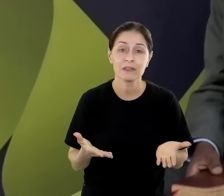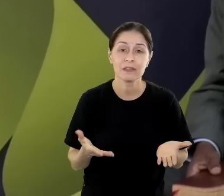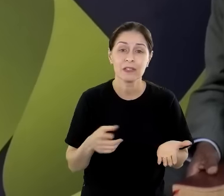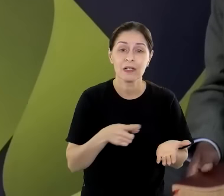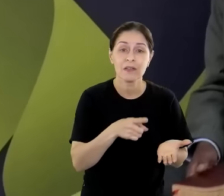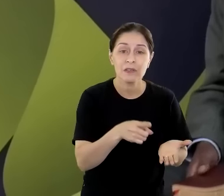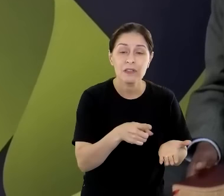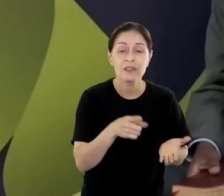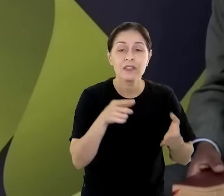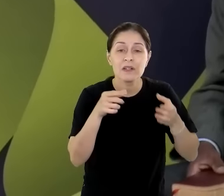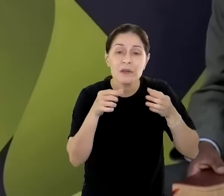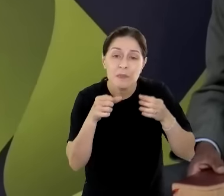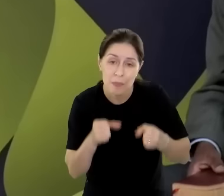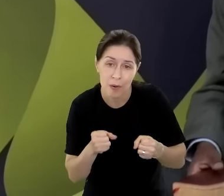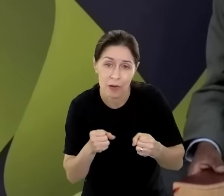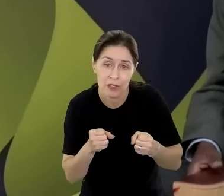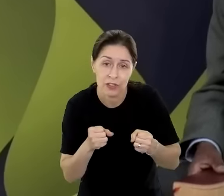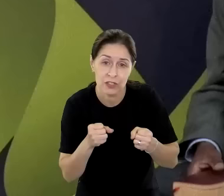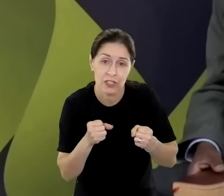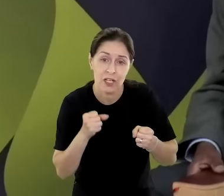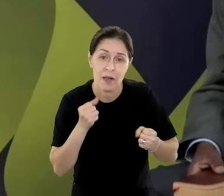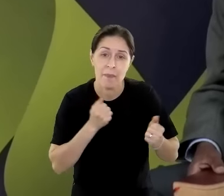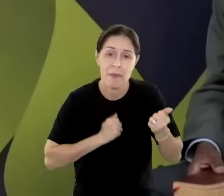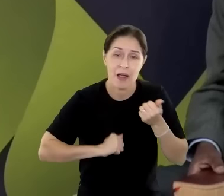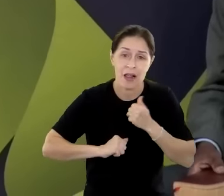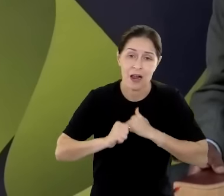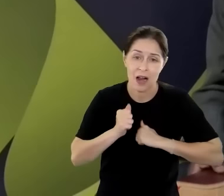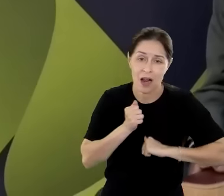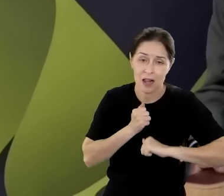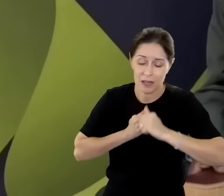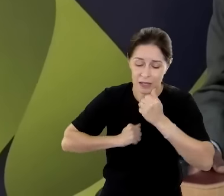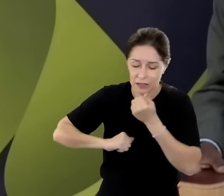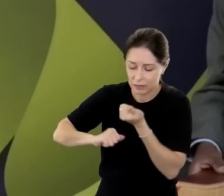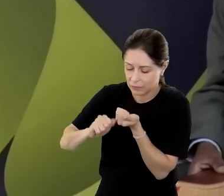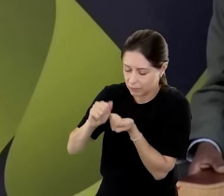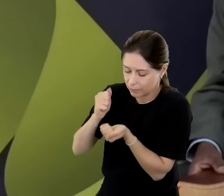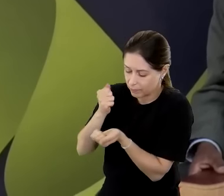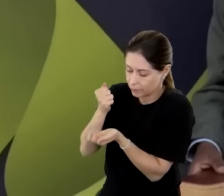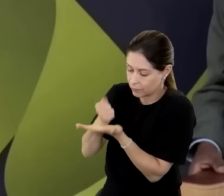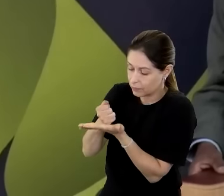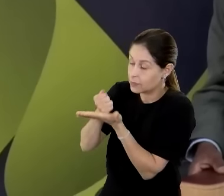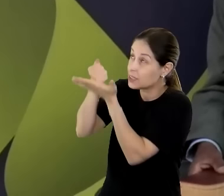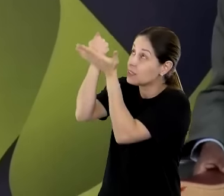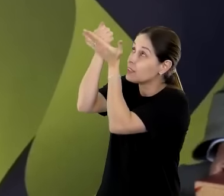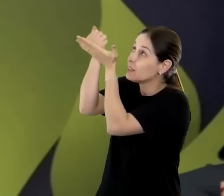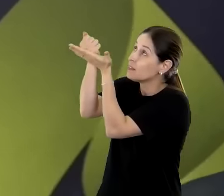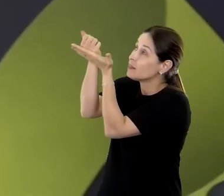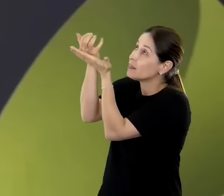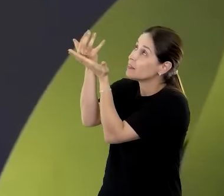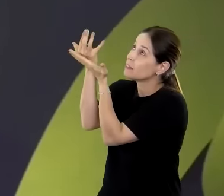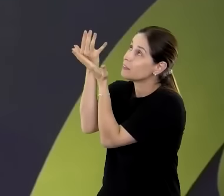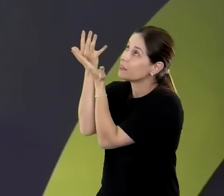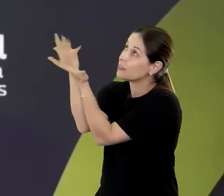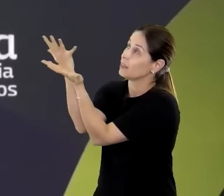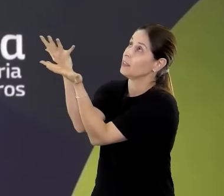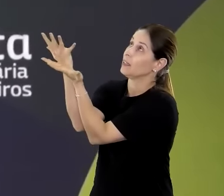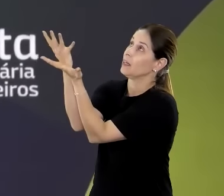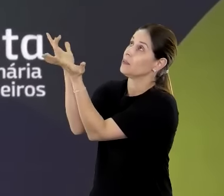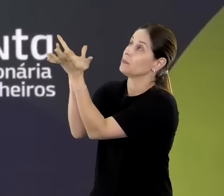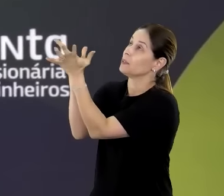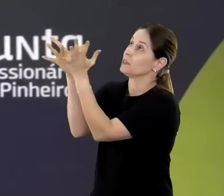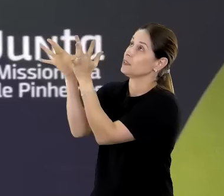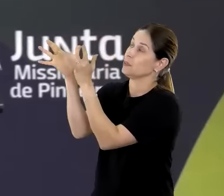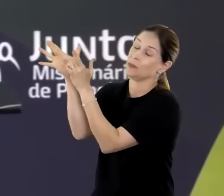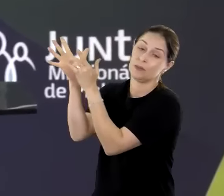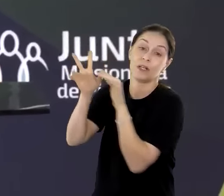lançar essa ansiedade aos pés do Senhor Jesus, porque Ele tem cuidado de você. Quem sabe agora você possa fazer como